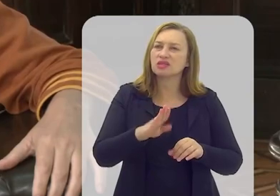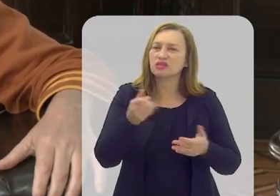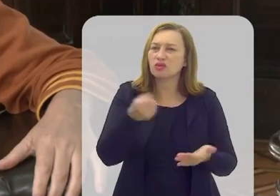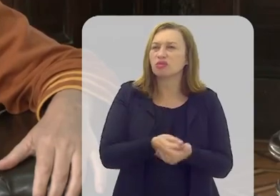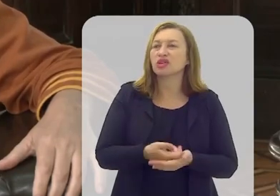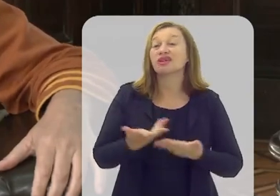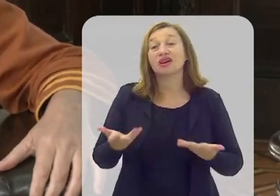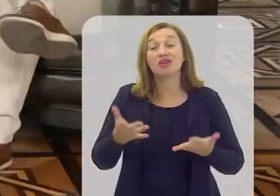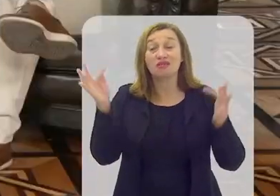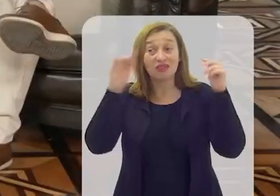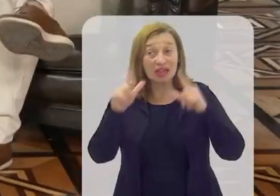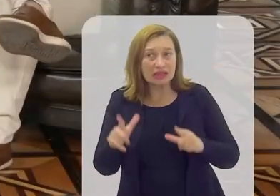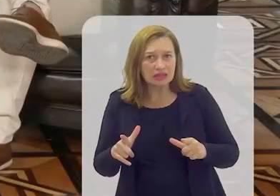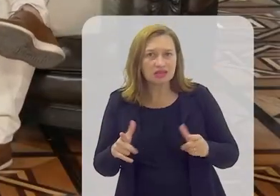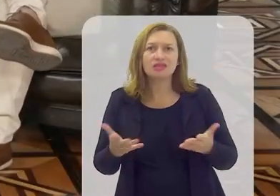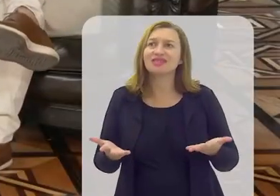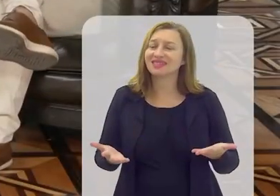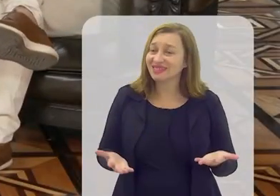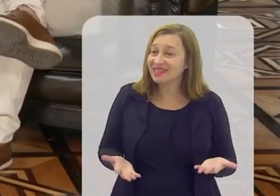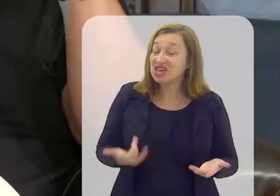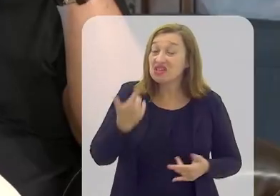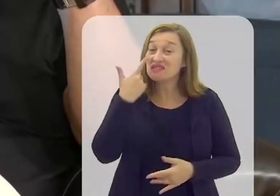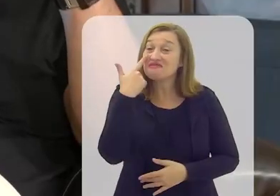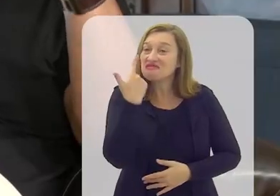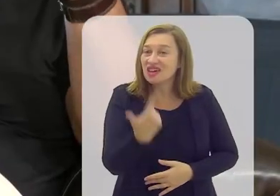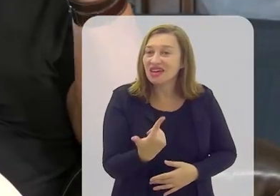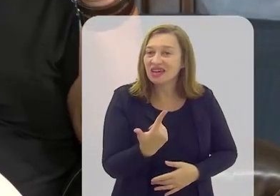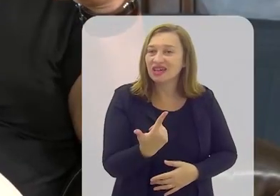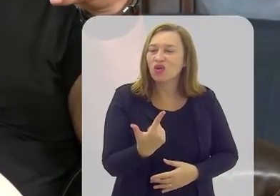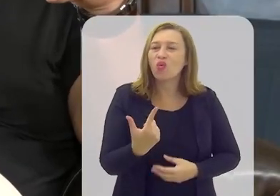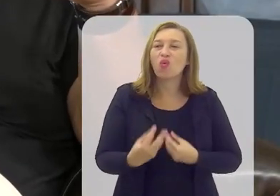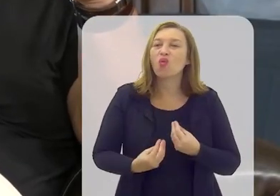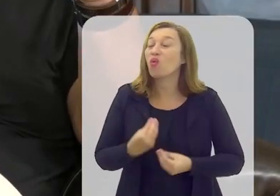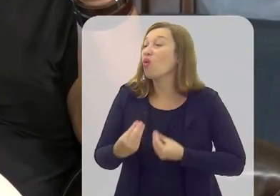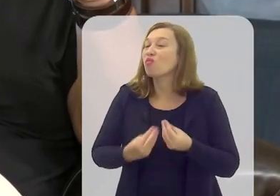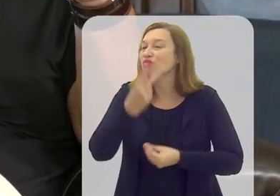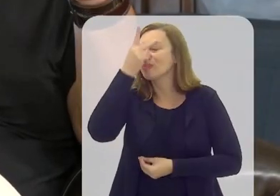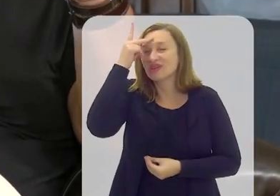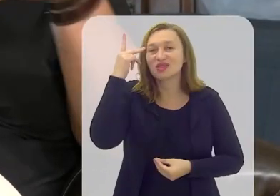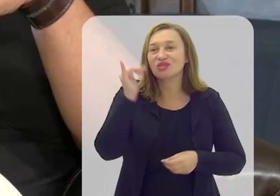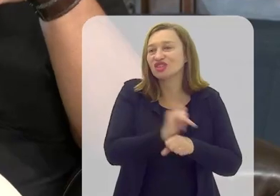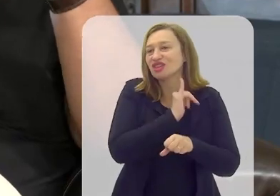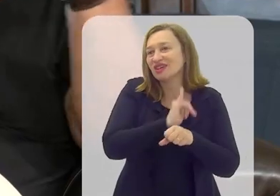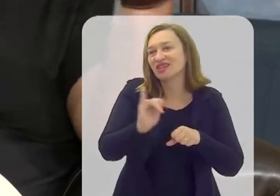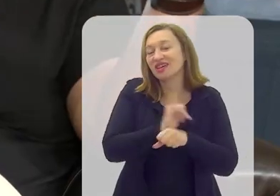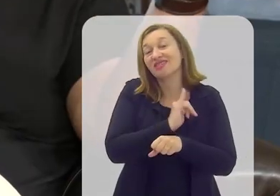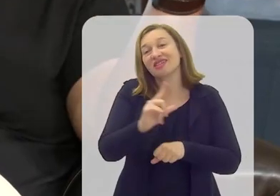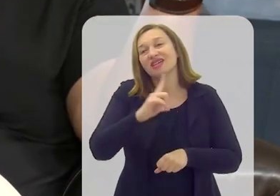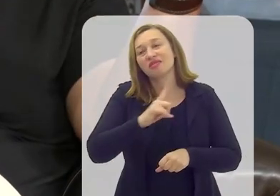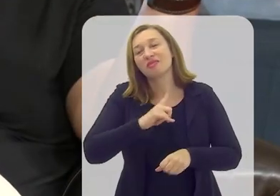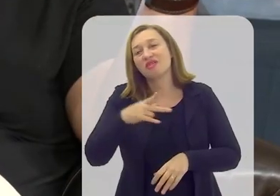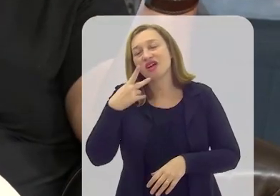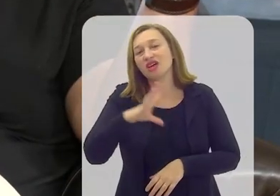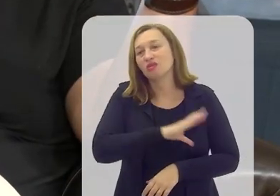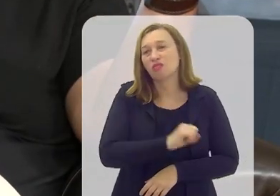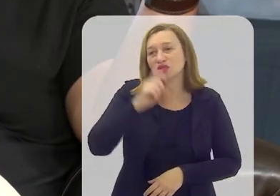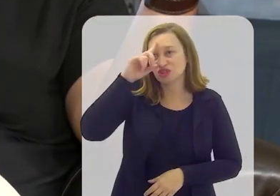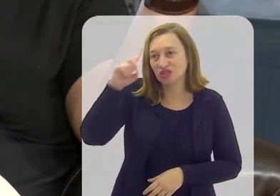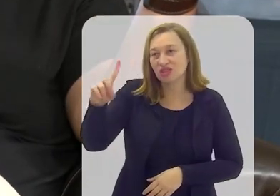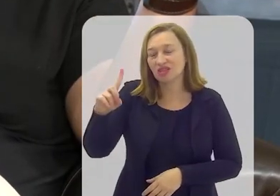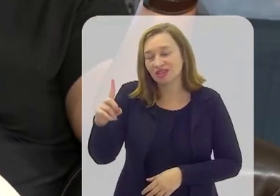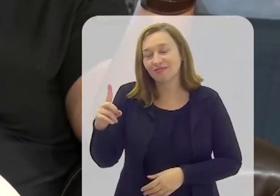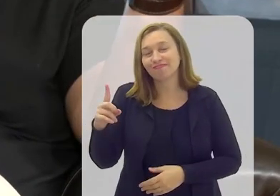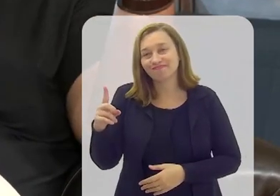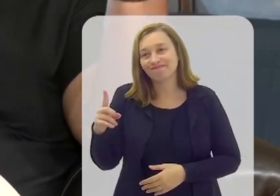ali. Coisa maravilhosa. Eu fico feliz demais em ver como pessoas têm estratégias para falar do amor